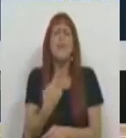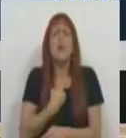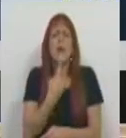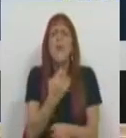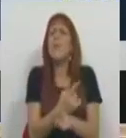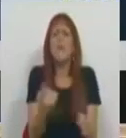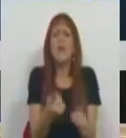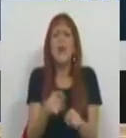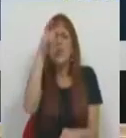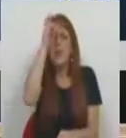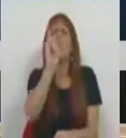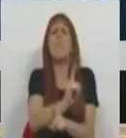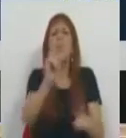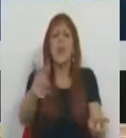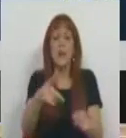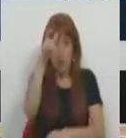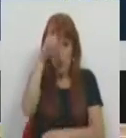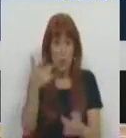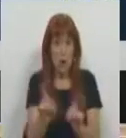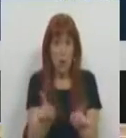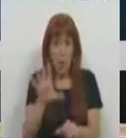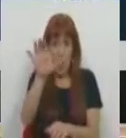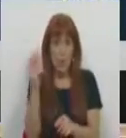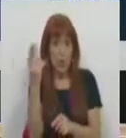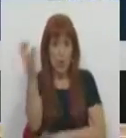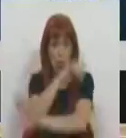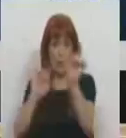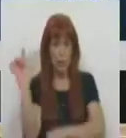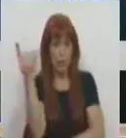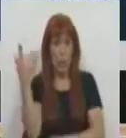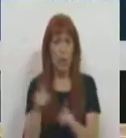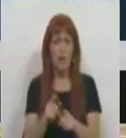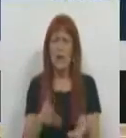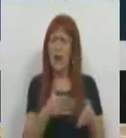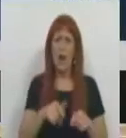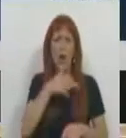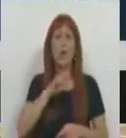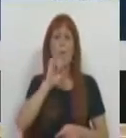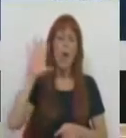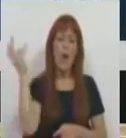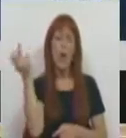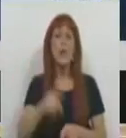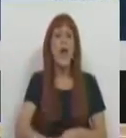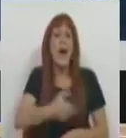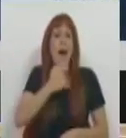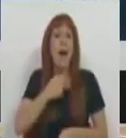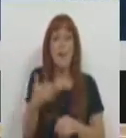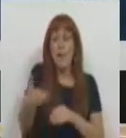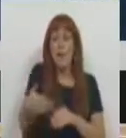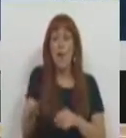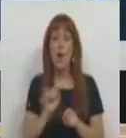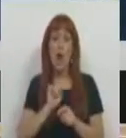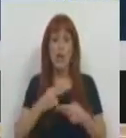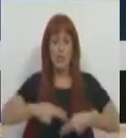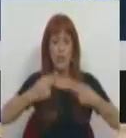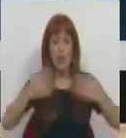perguntar-nos porquê a Turquia? Porque a Turquia não é um país da União Europeia. A tragédia pode acontecer desde que seja fora das